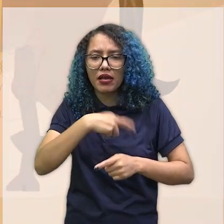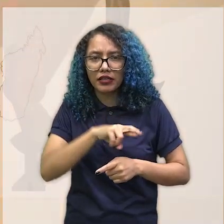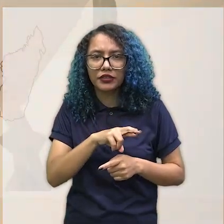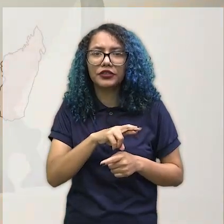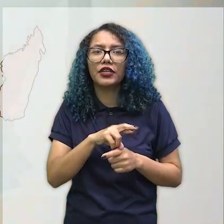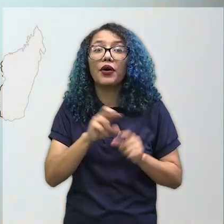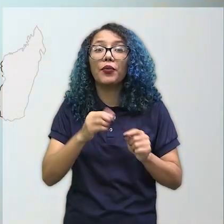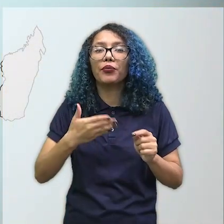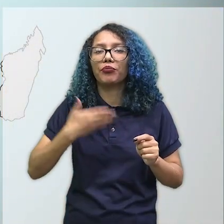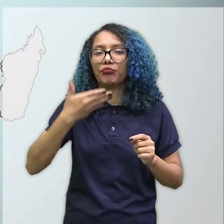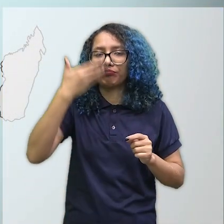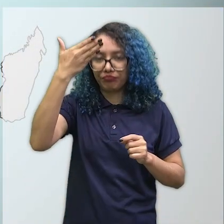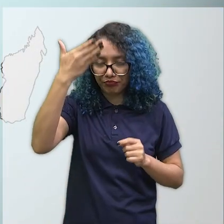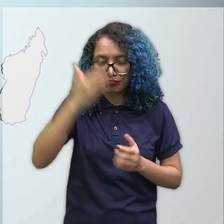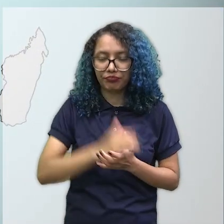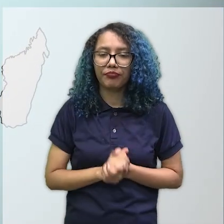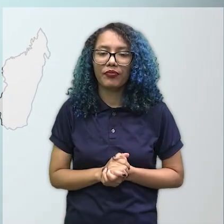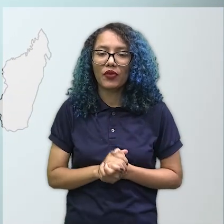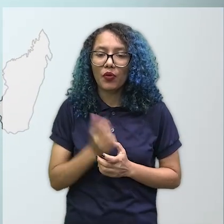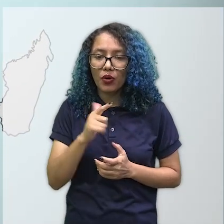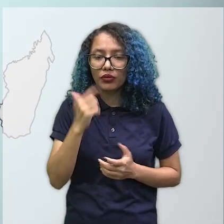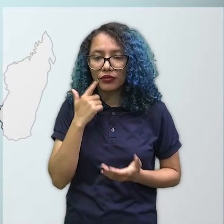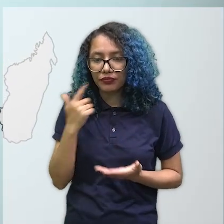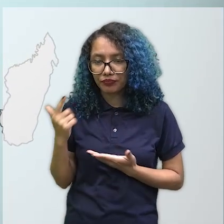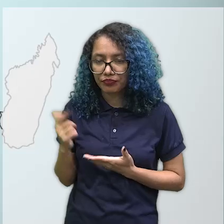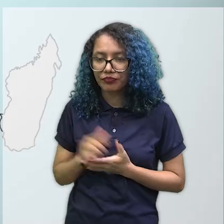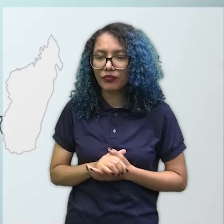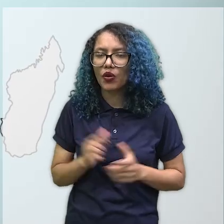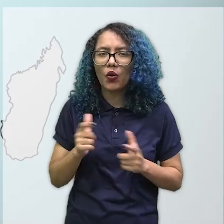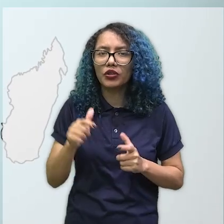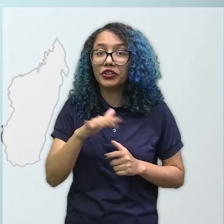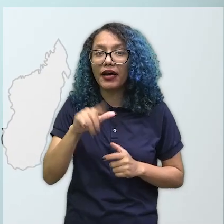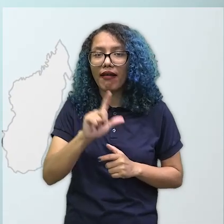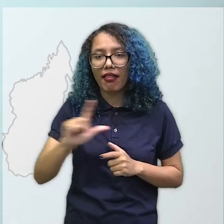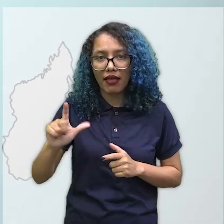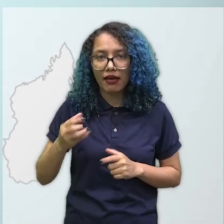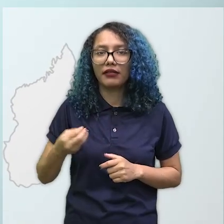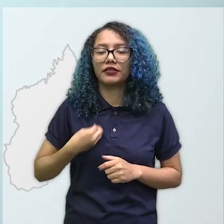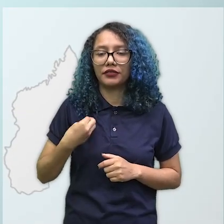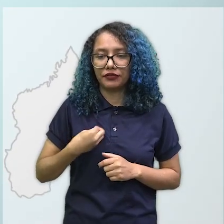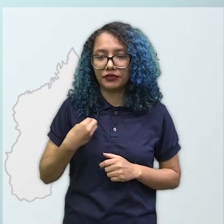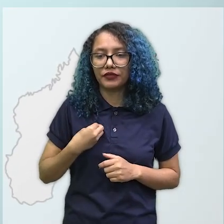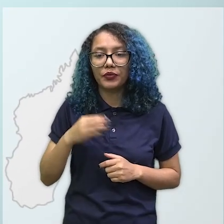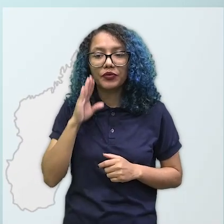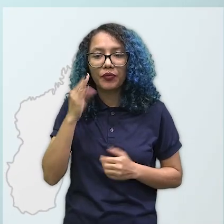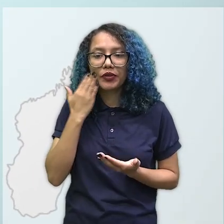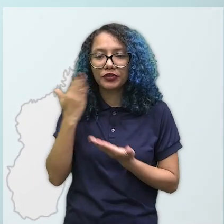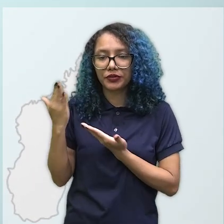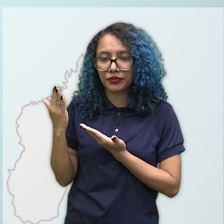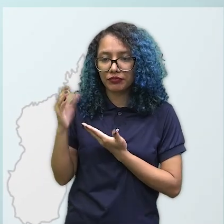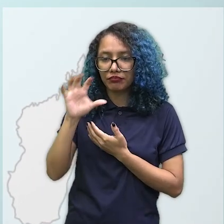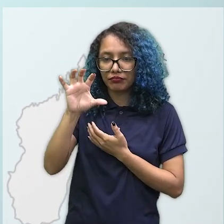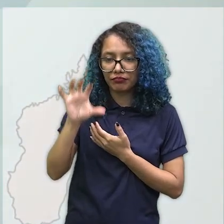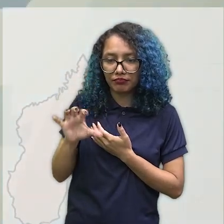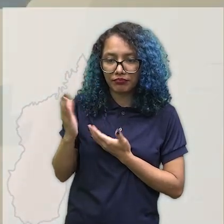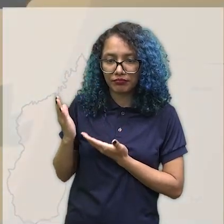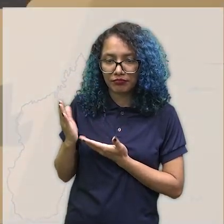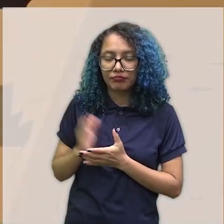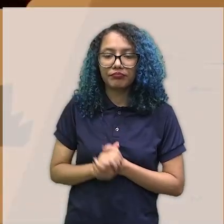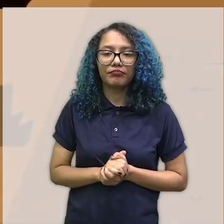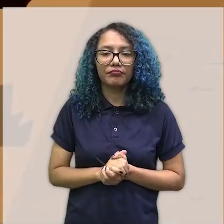muçulmana. Os Maasai vivem no leste africano, principalmente no Quênia e no norte da